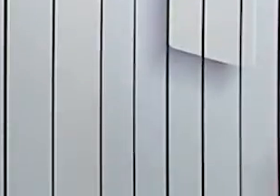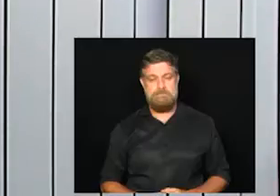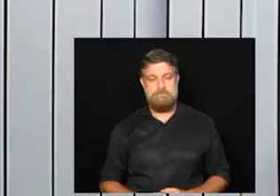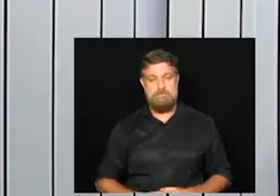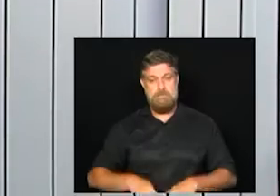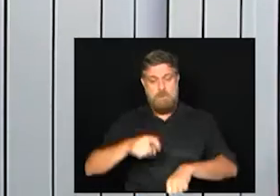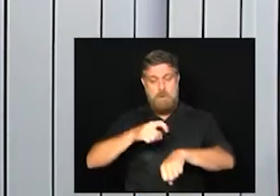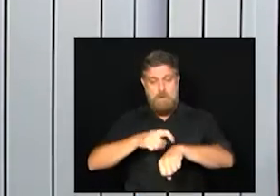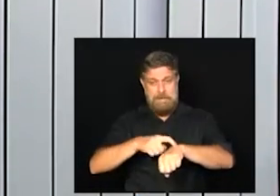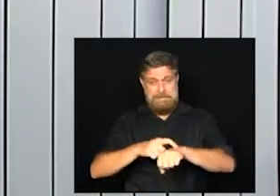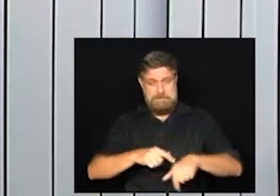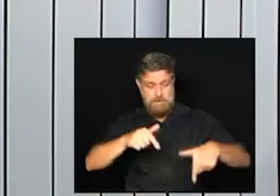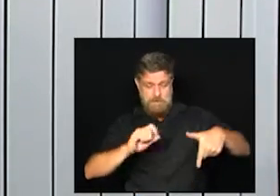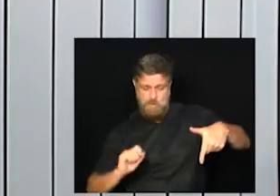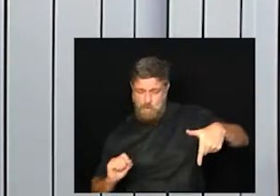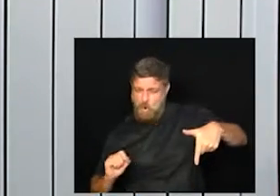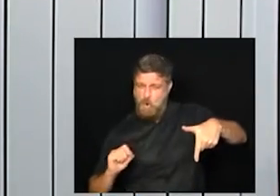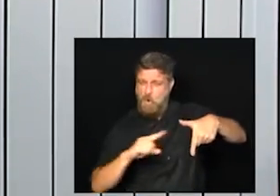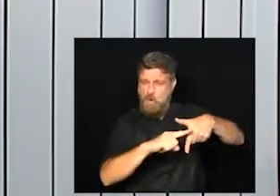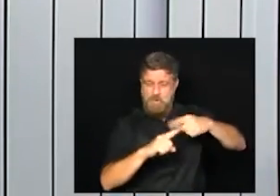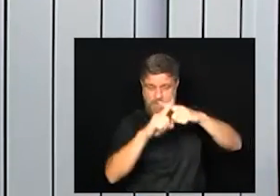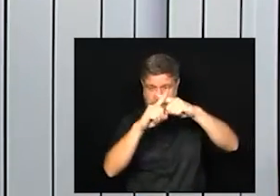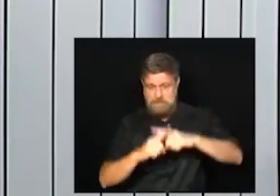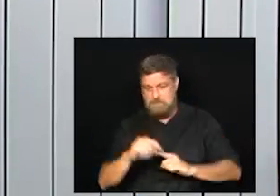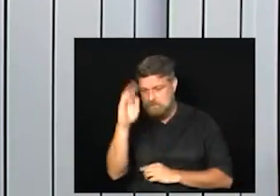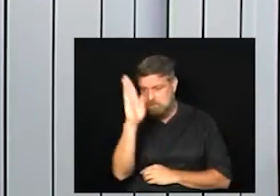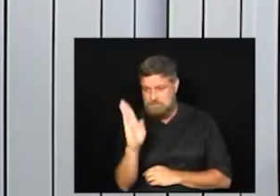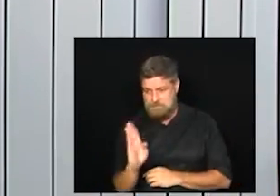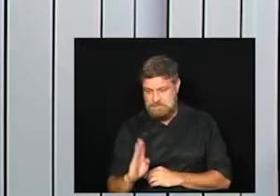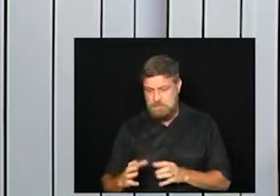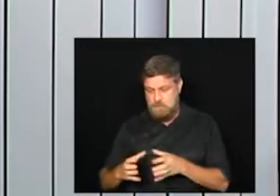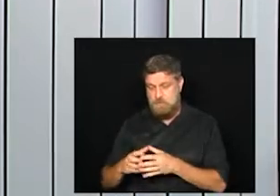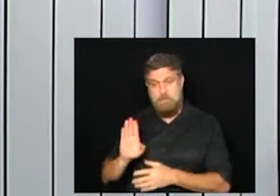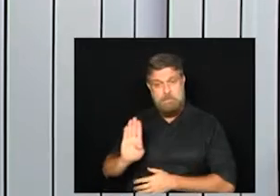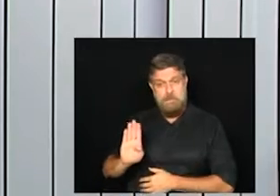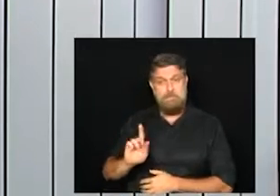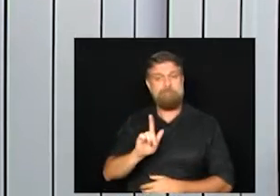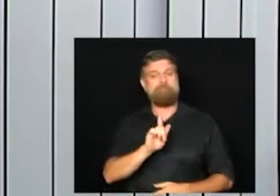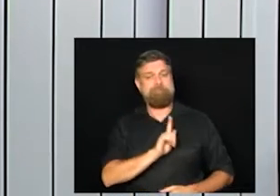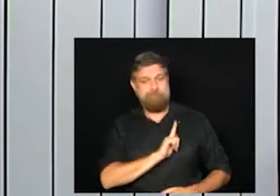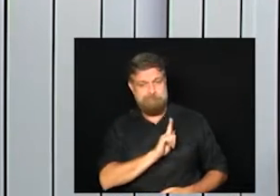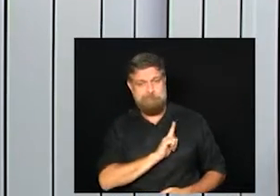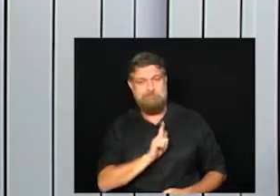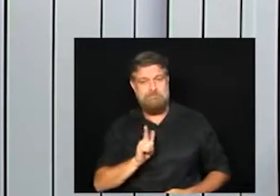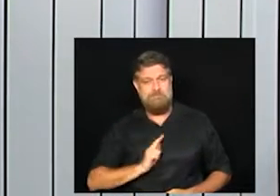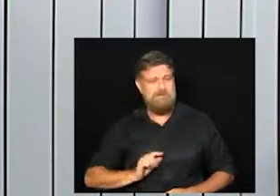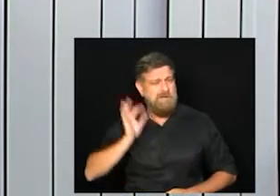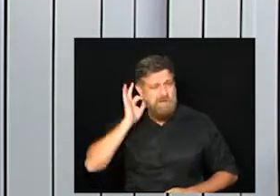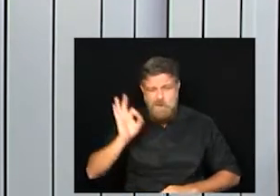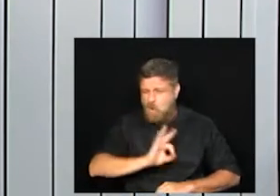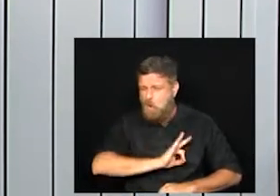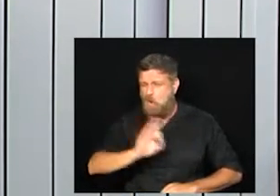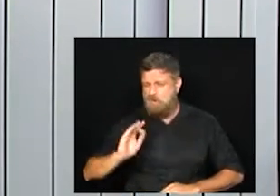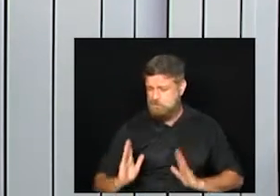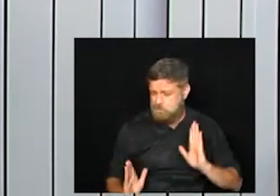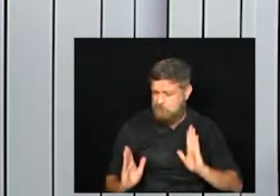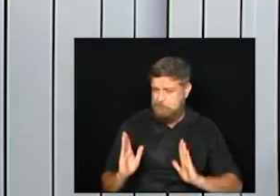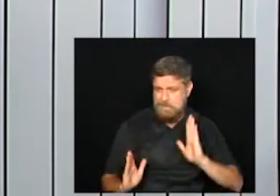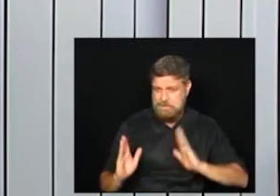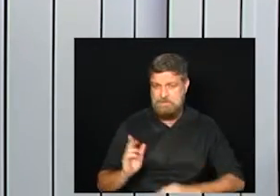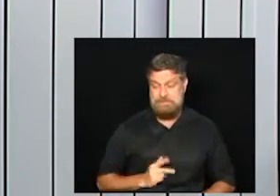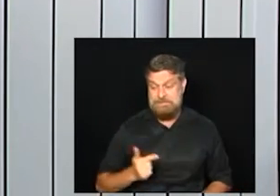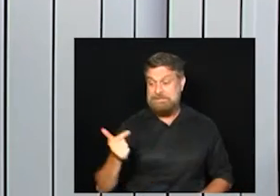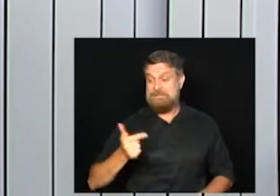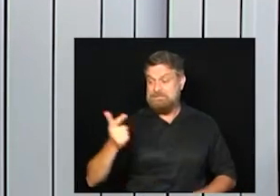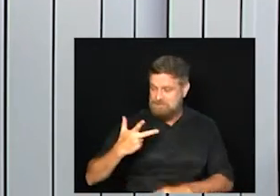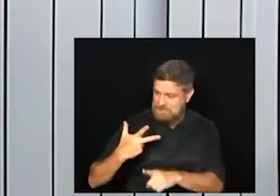Hora de balançar as redes do Campeonato Brasileiro da Série B e o Guarani está em uma ótima fase, segunda